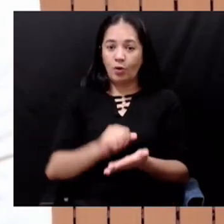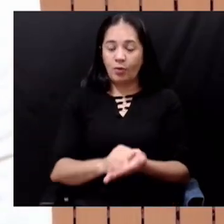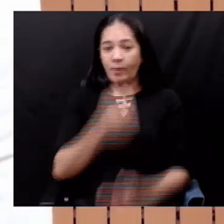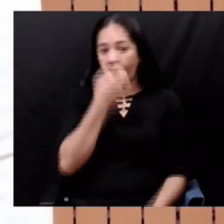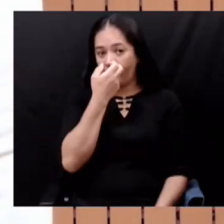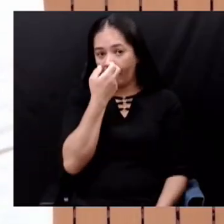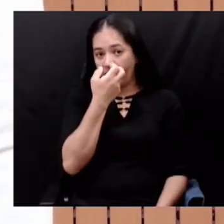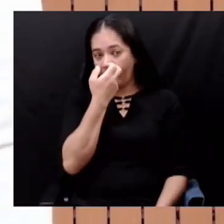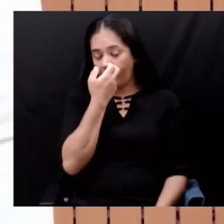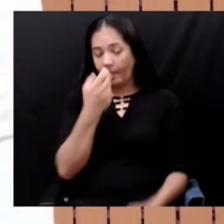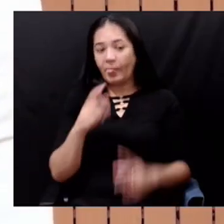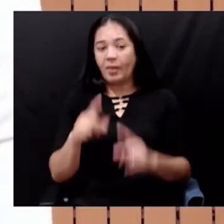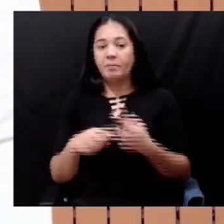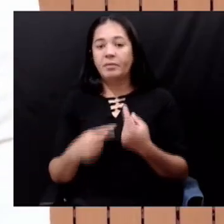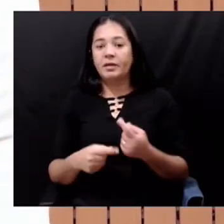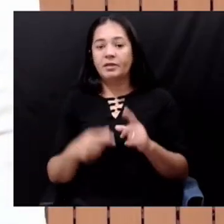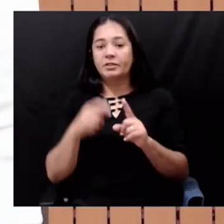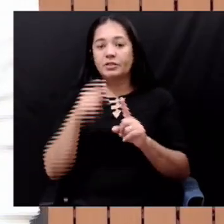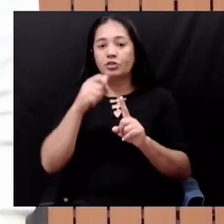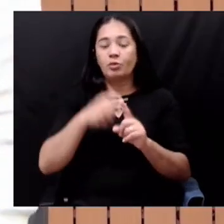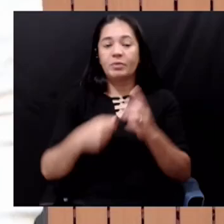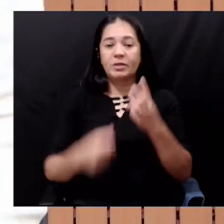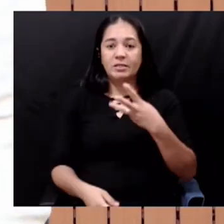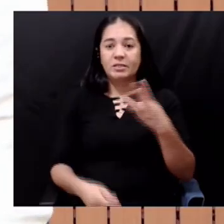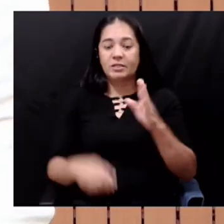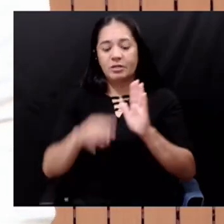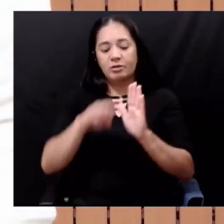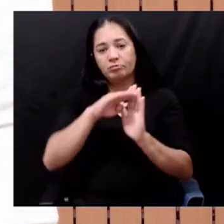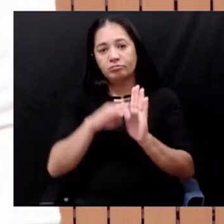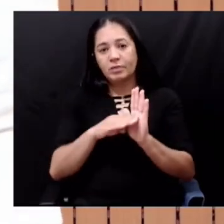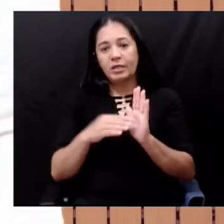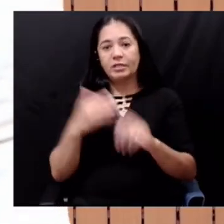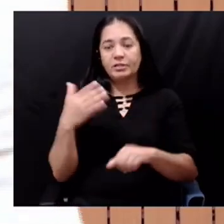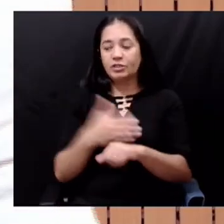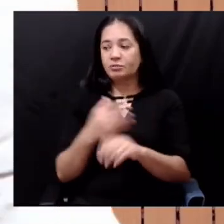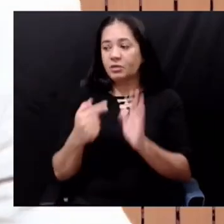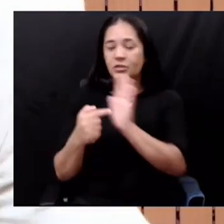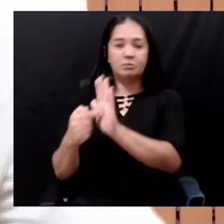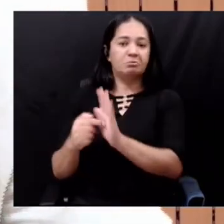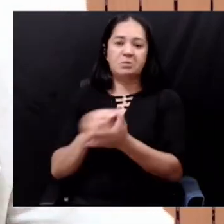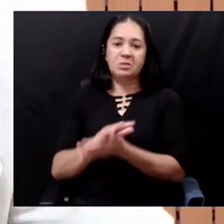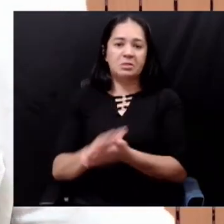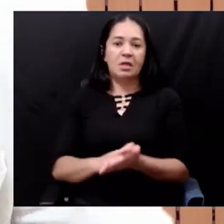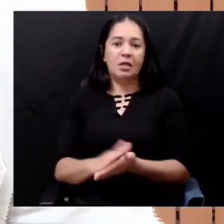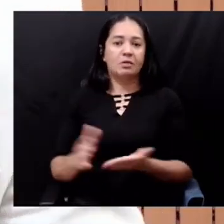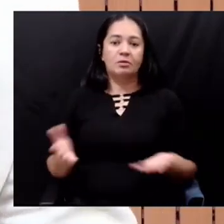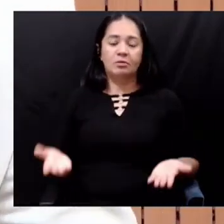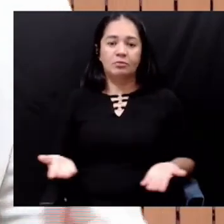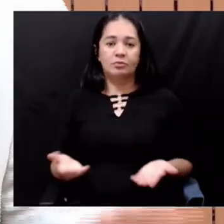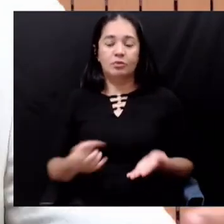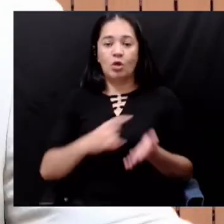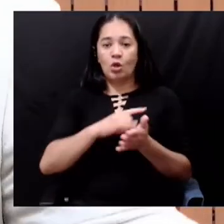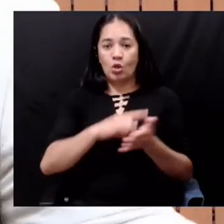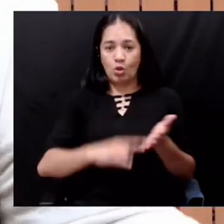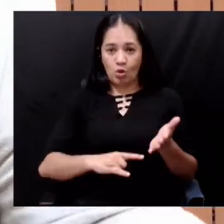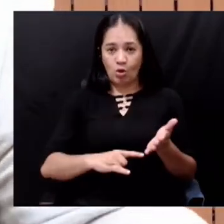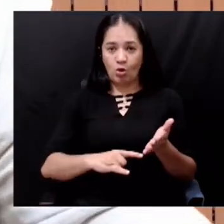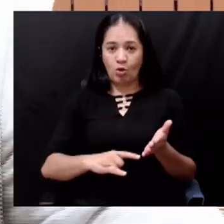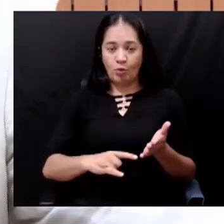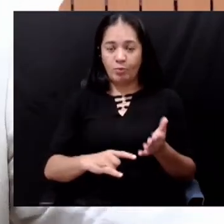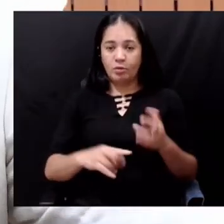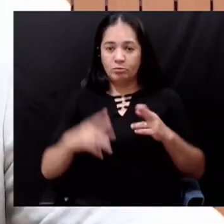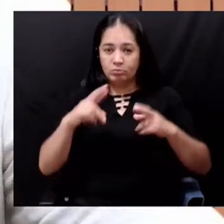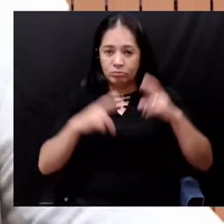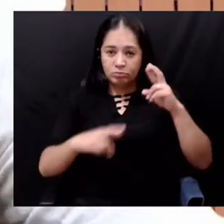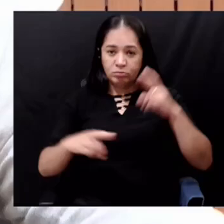lista de frequência, eu deixei de apresentar os documentos que são do monitoramento, de participar